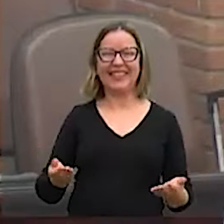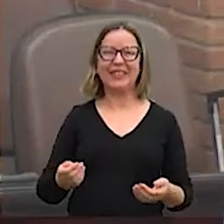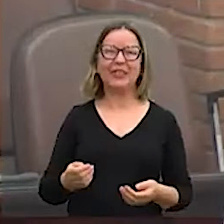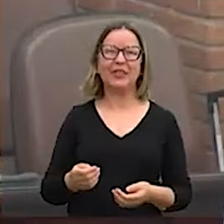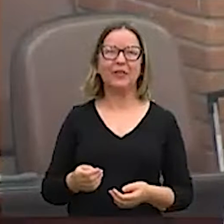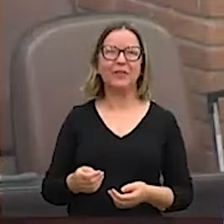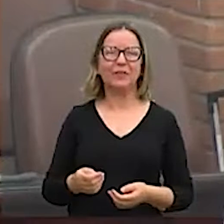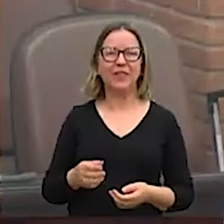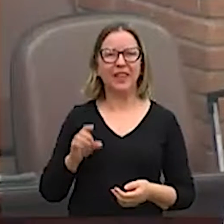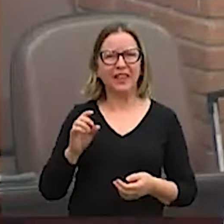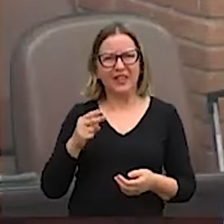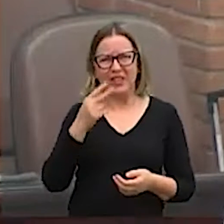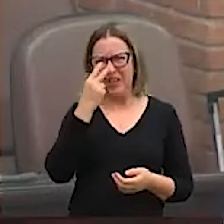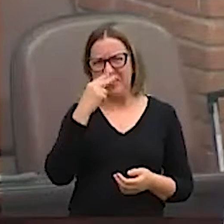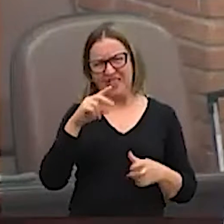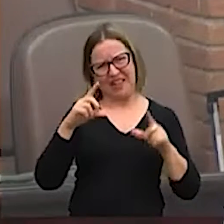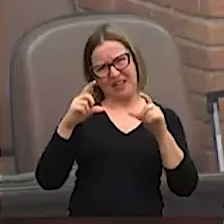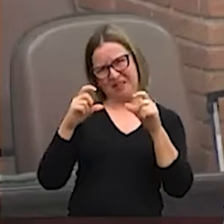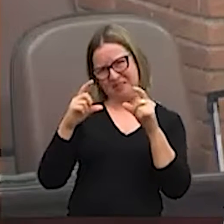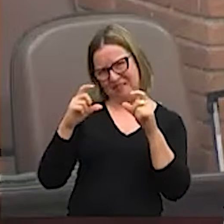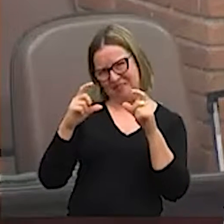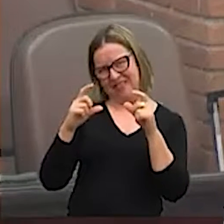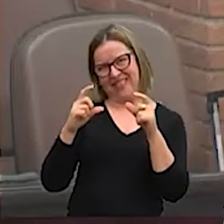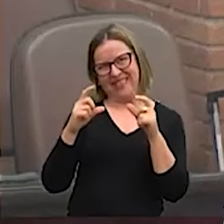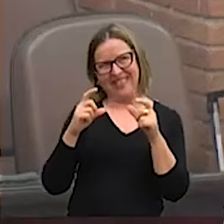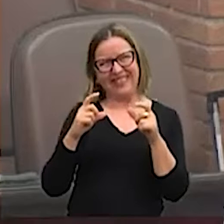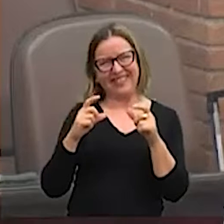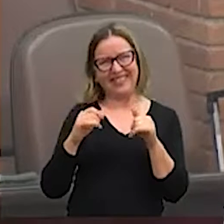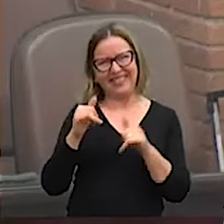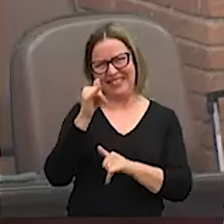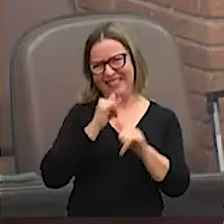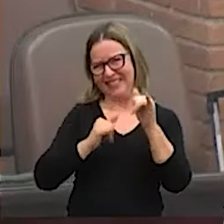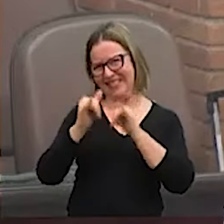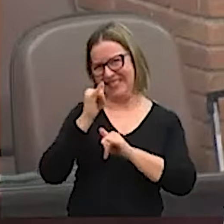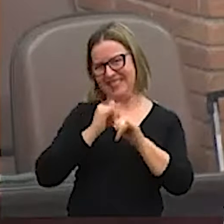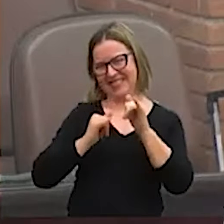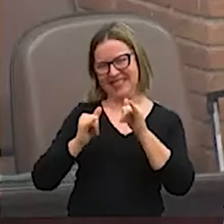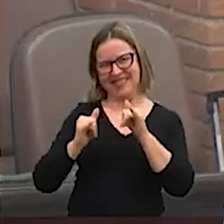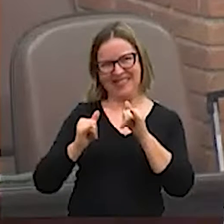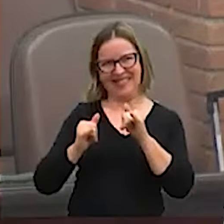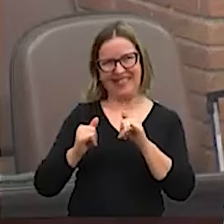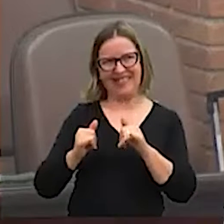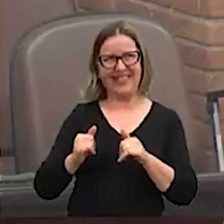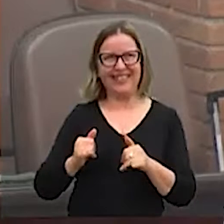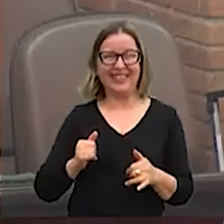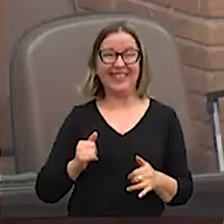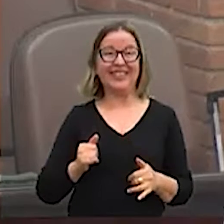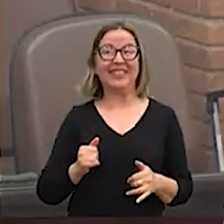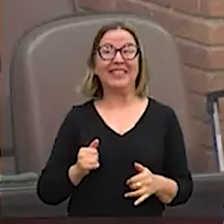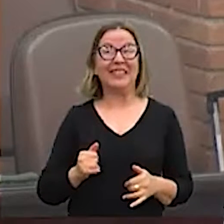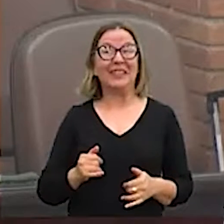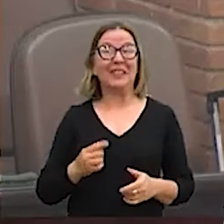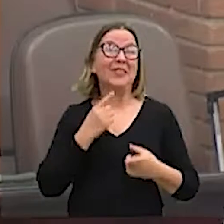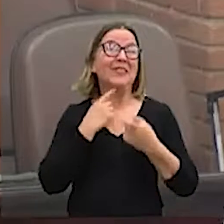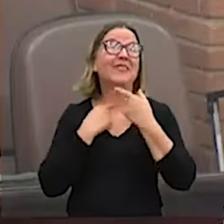Só essa visãozinha de internet não dá nada para... A gente fica com vontade de